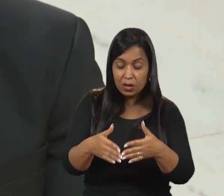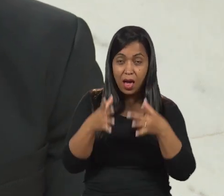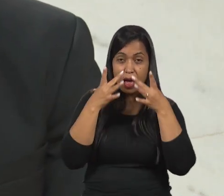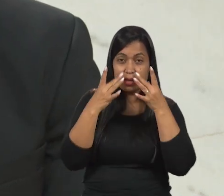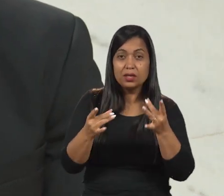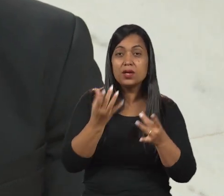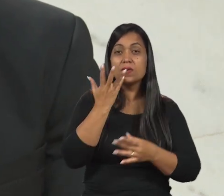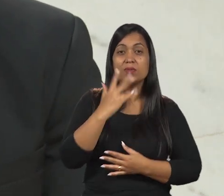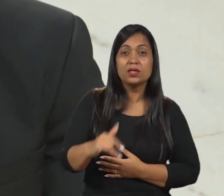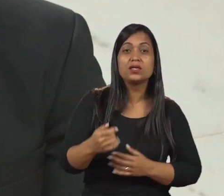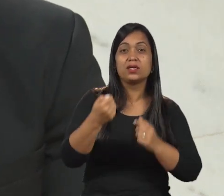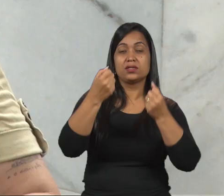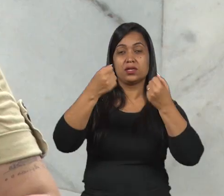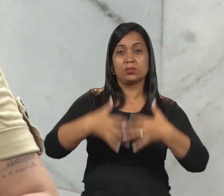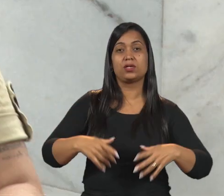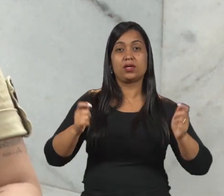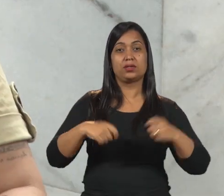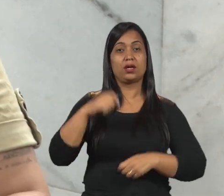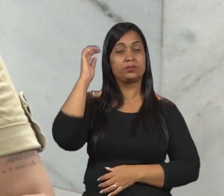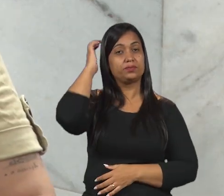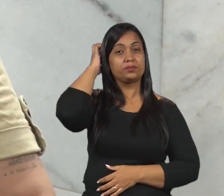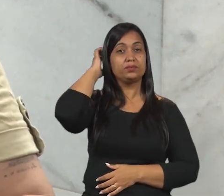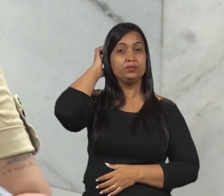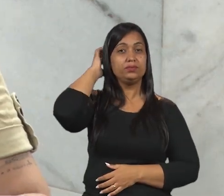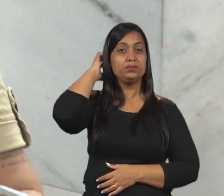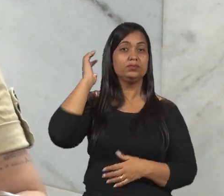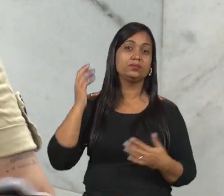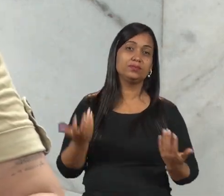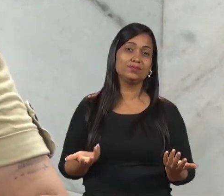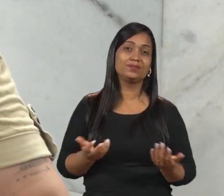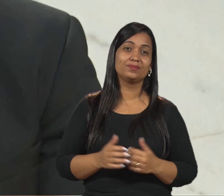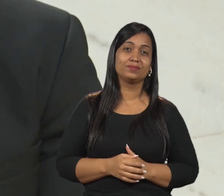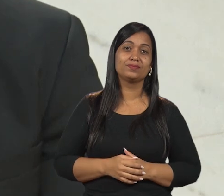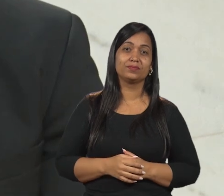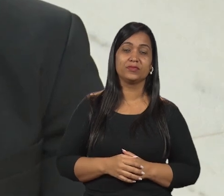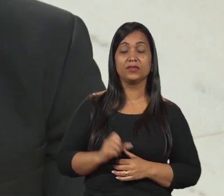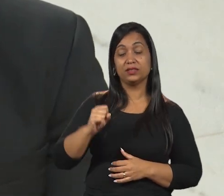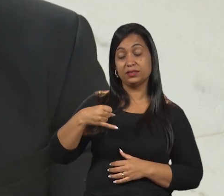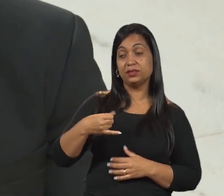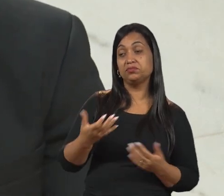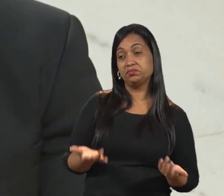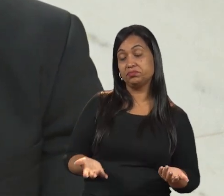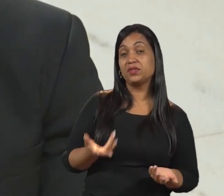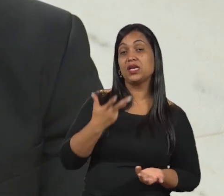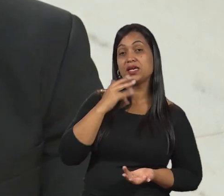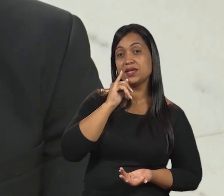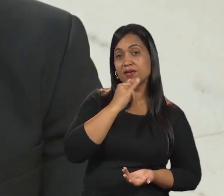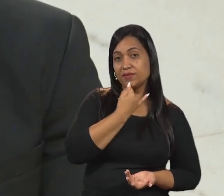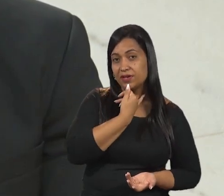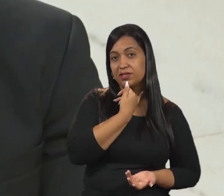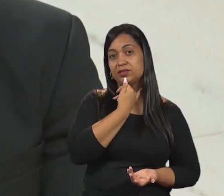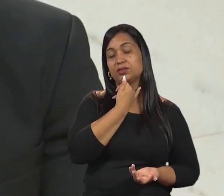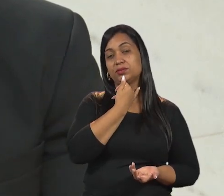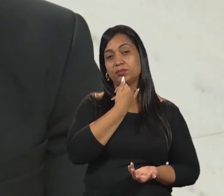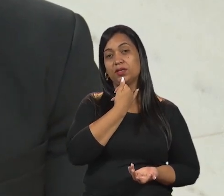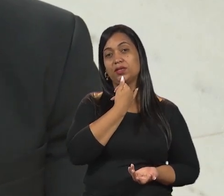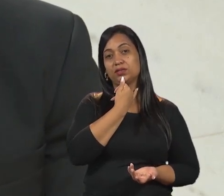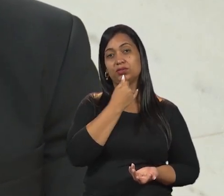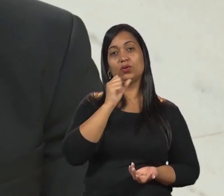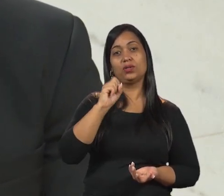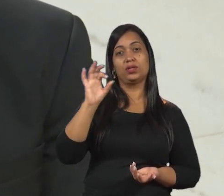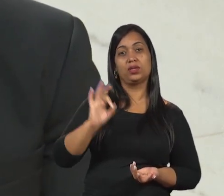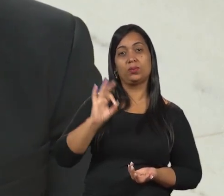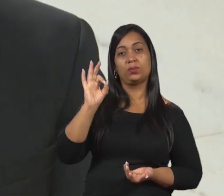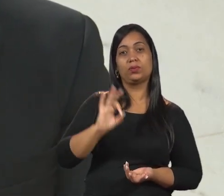crianças possam relatar. Sim, teoricamente, teria que ser o pai mesmo, né? Mas, teoricamente, sim. Mas, infelizmente, né, 80%